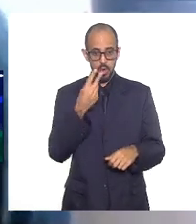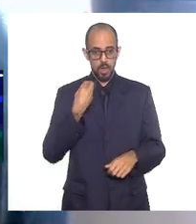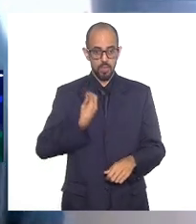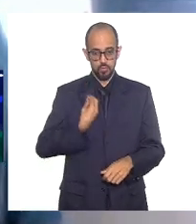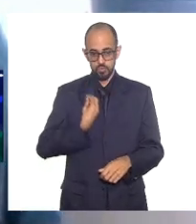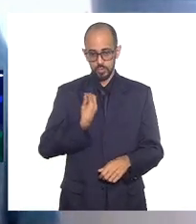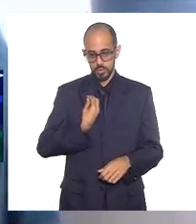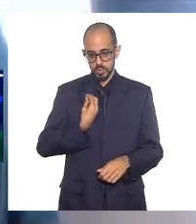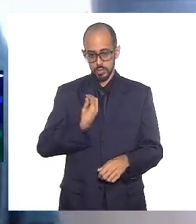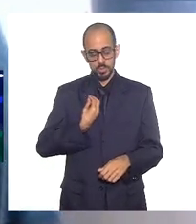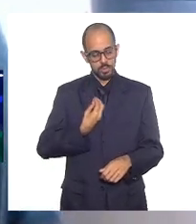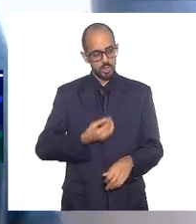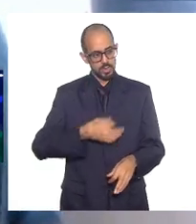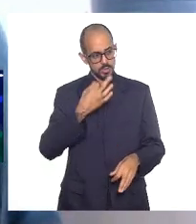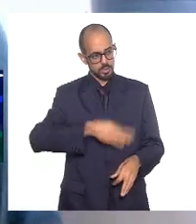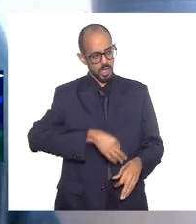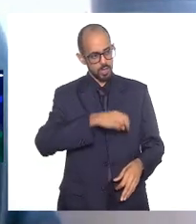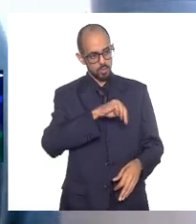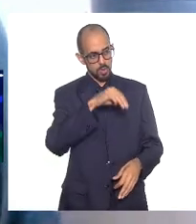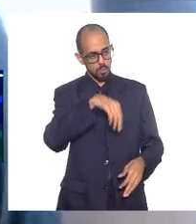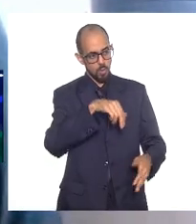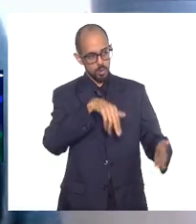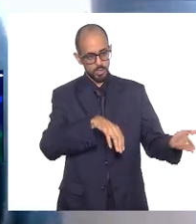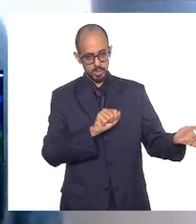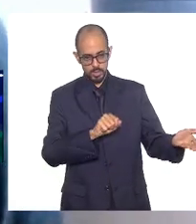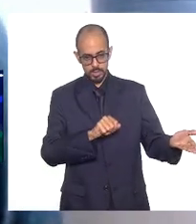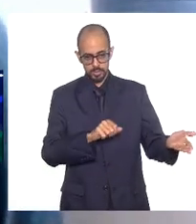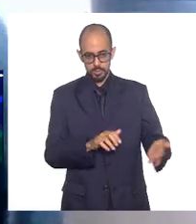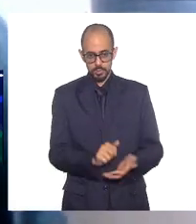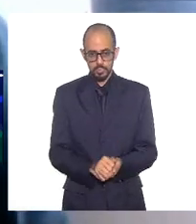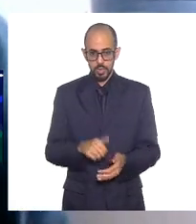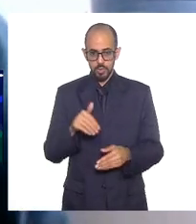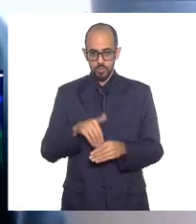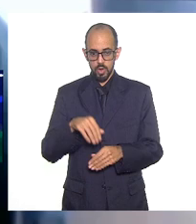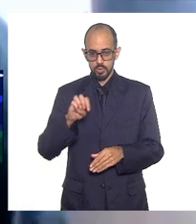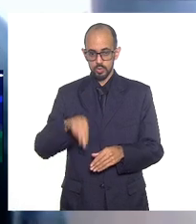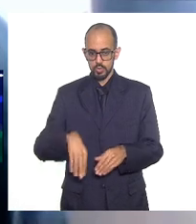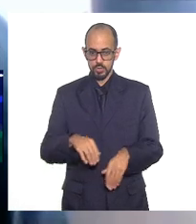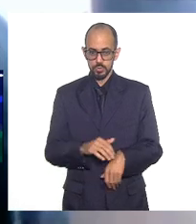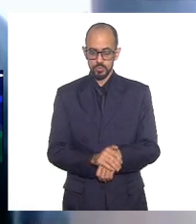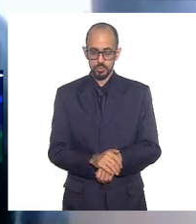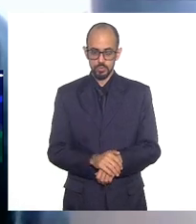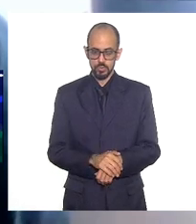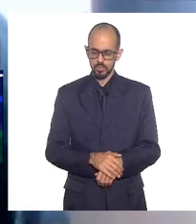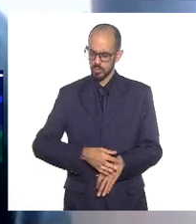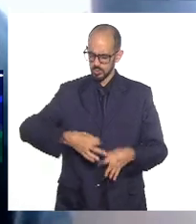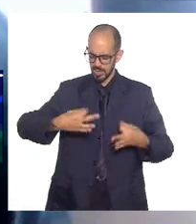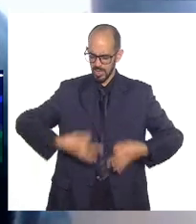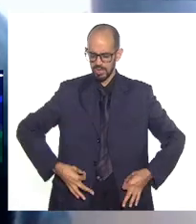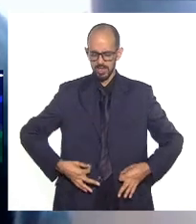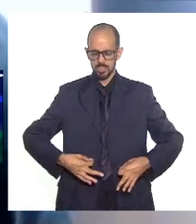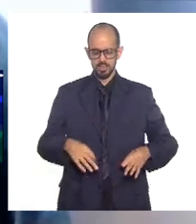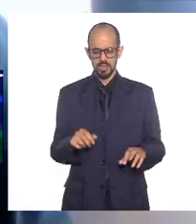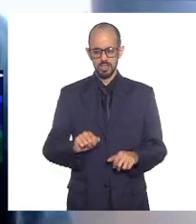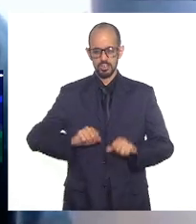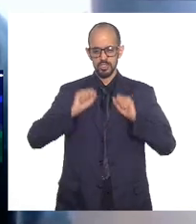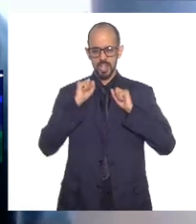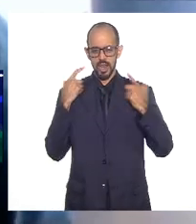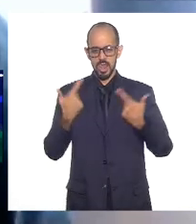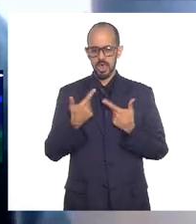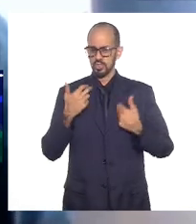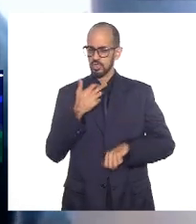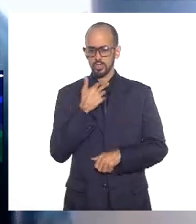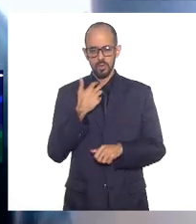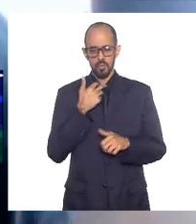Está coberta de razão a Mônica Francisco. Então, eu voto sim, com convicção, de que a Assembleia não pode